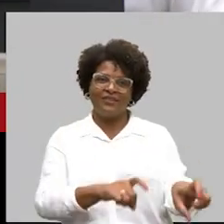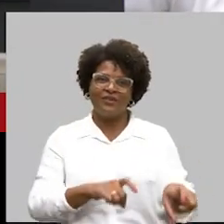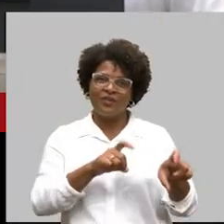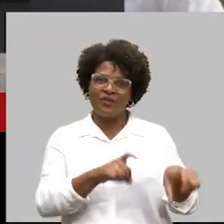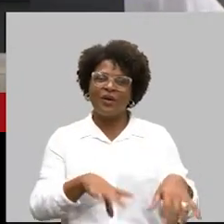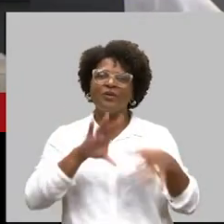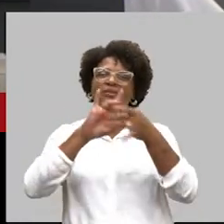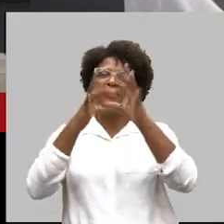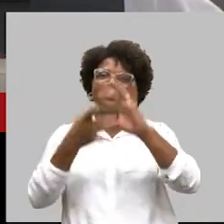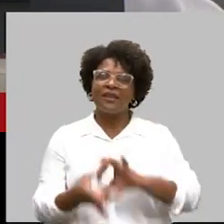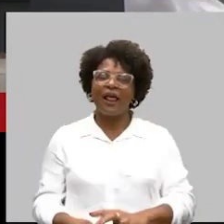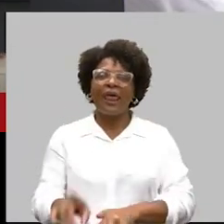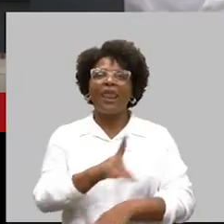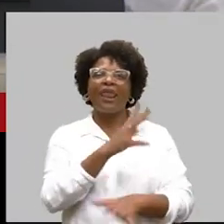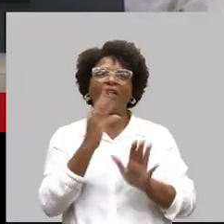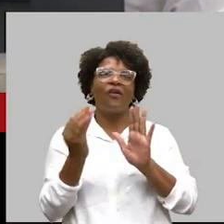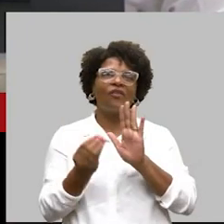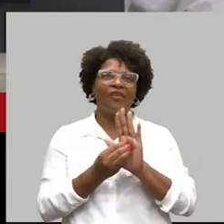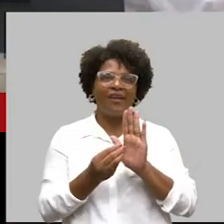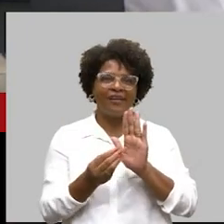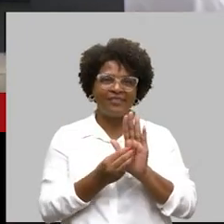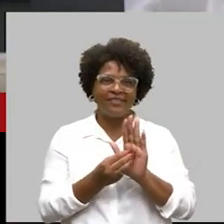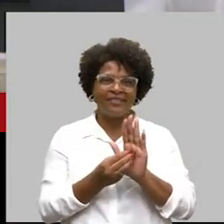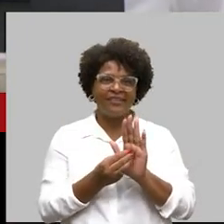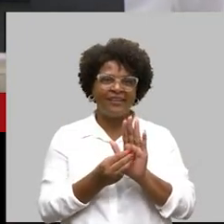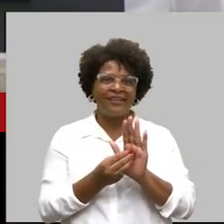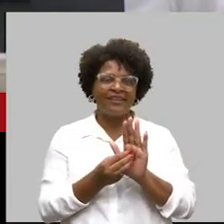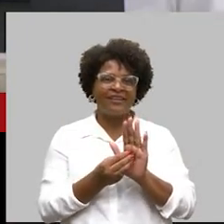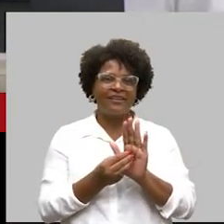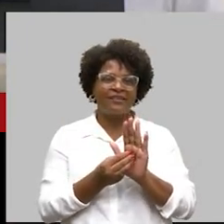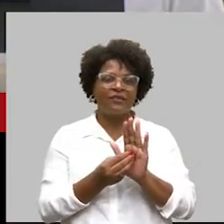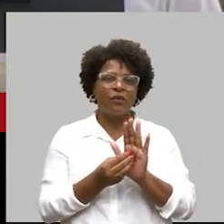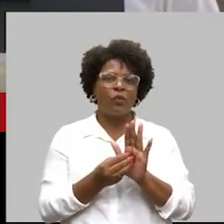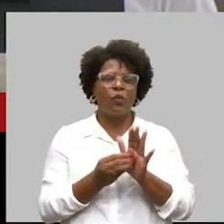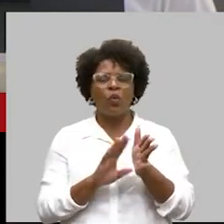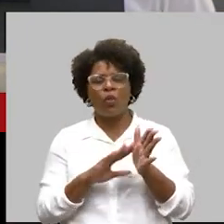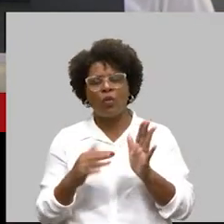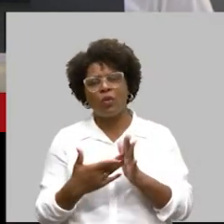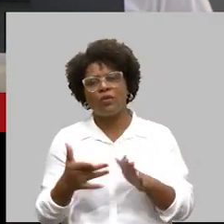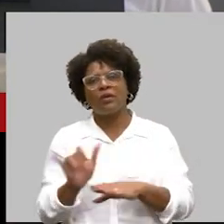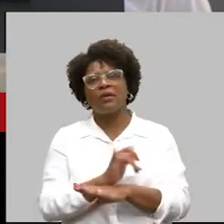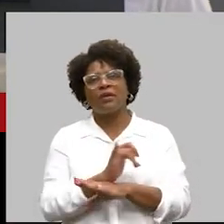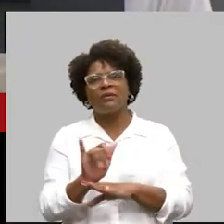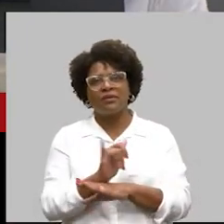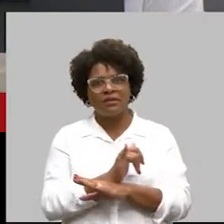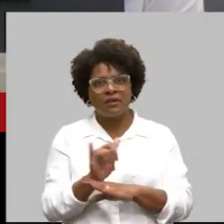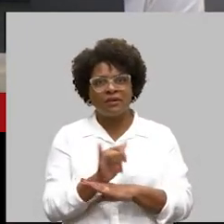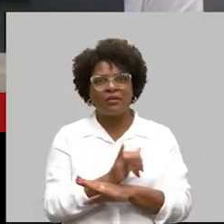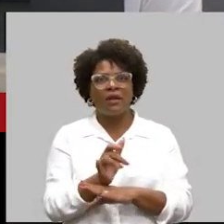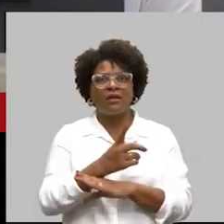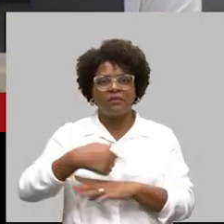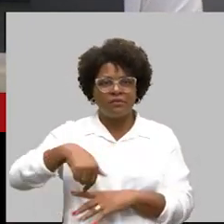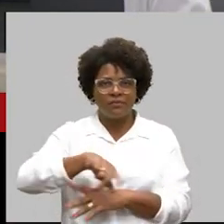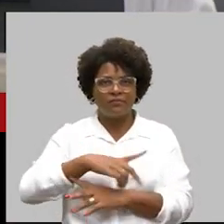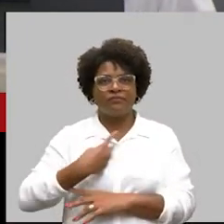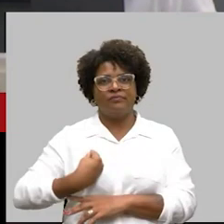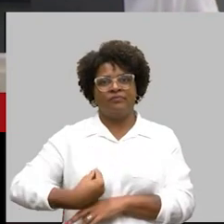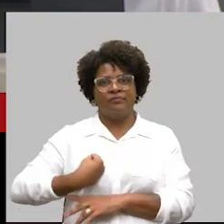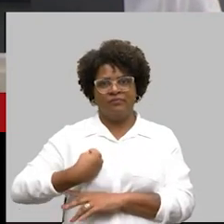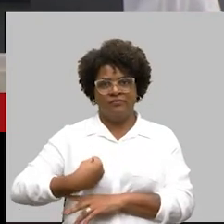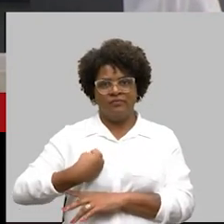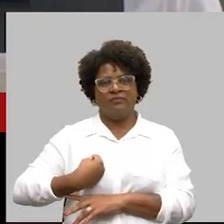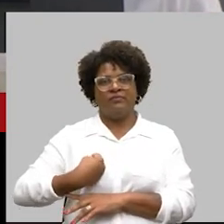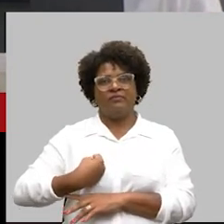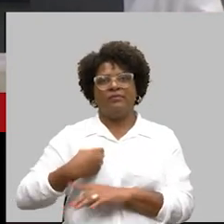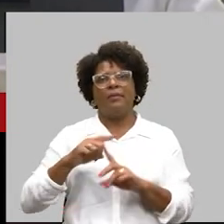não faltam os meios para as condições da nossa vida mas não há